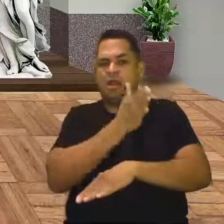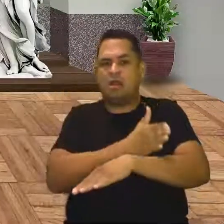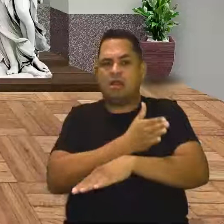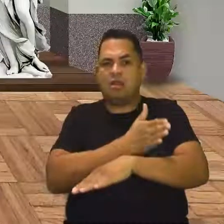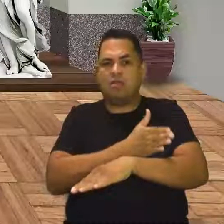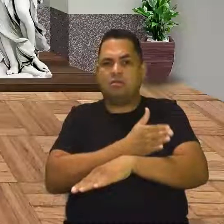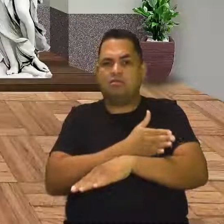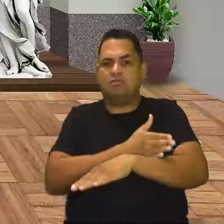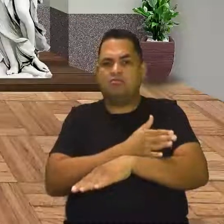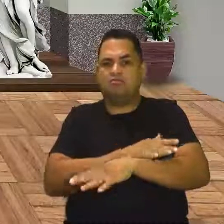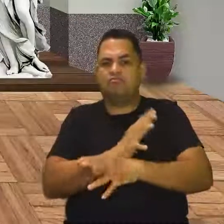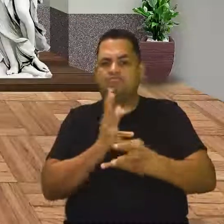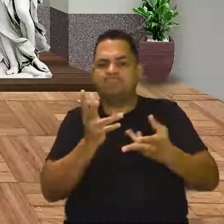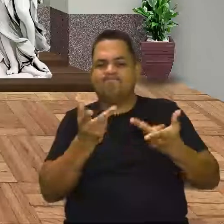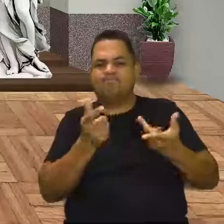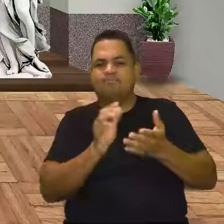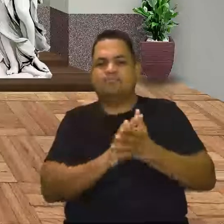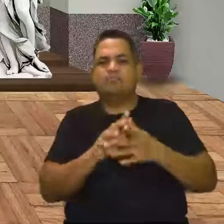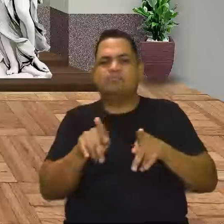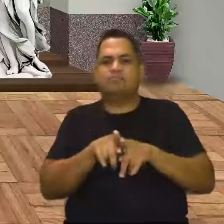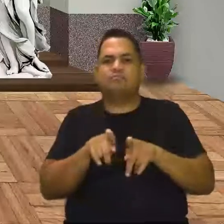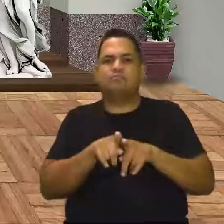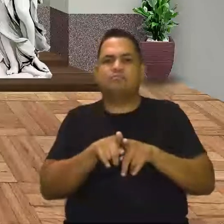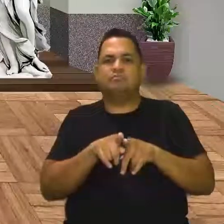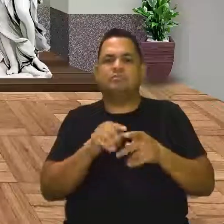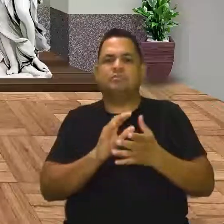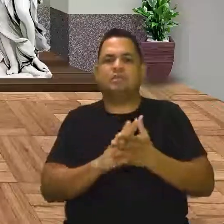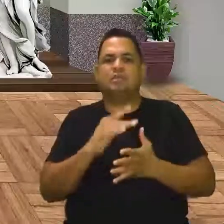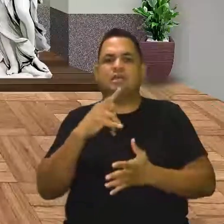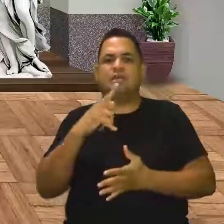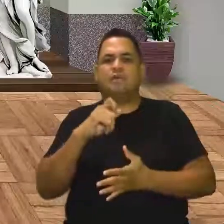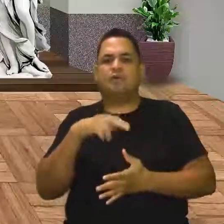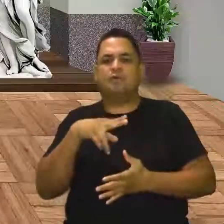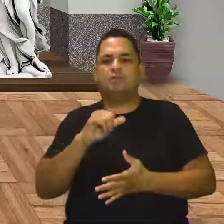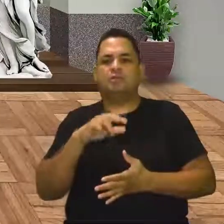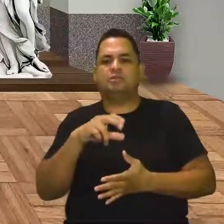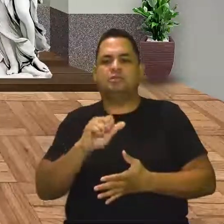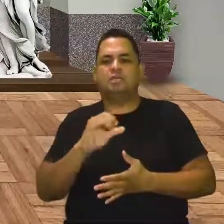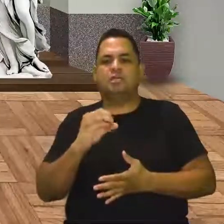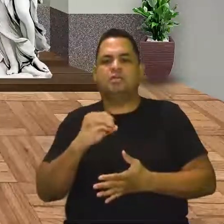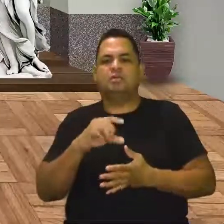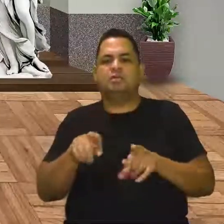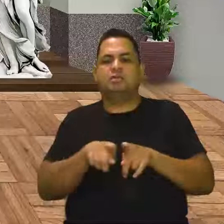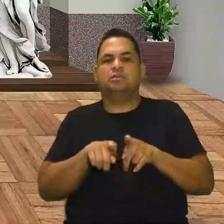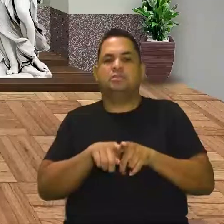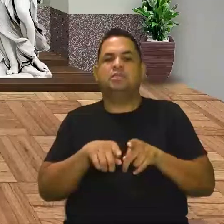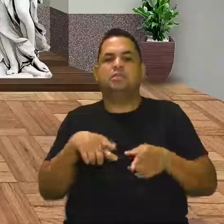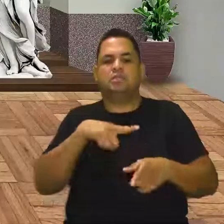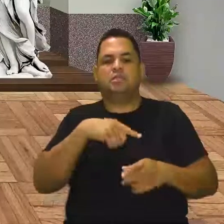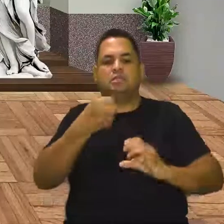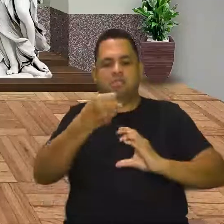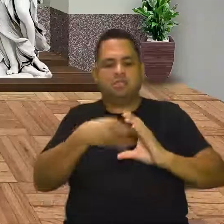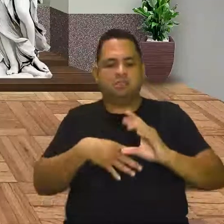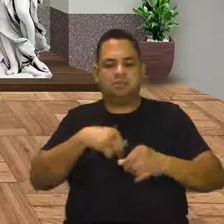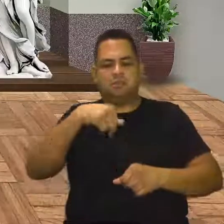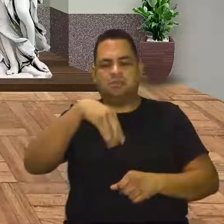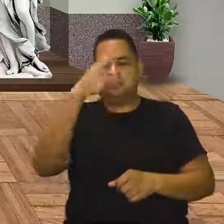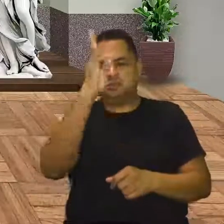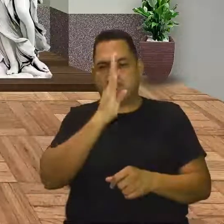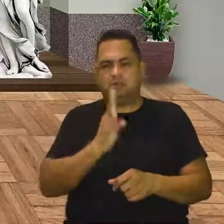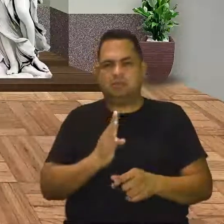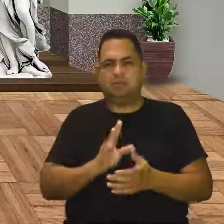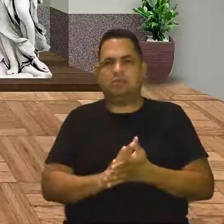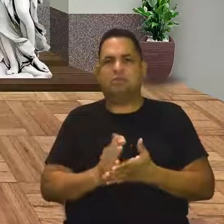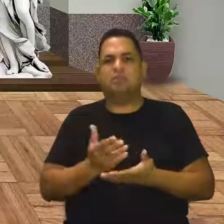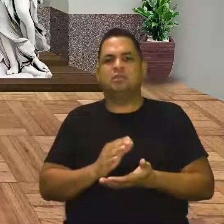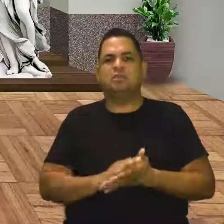é um espetáculo, assim como também a punição. E no Brasil, tivemos essa característica também. Tá?